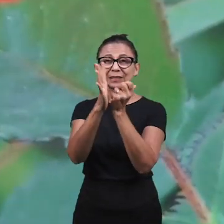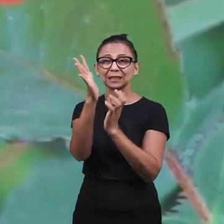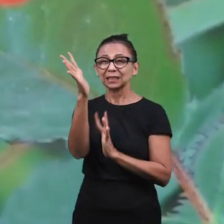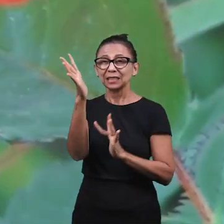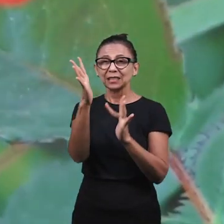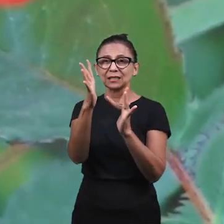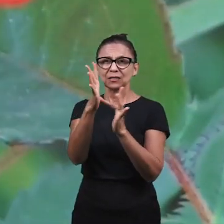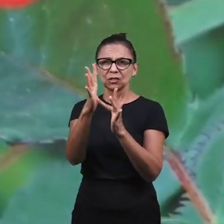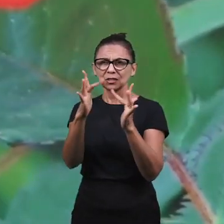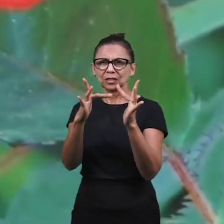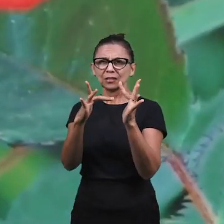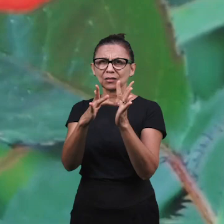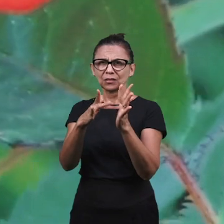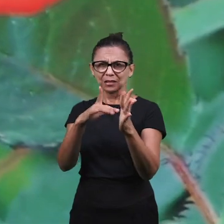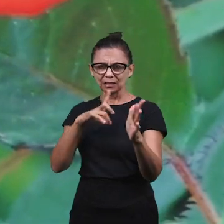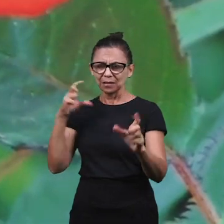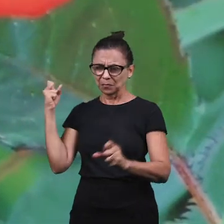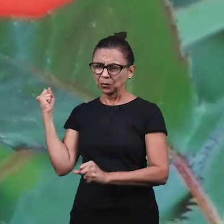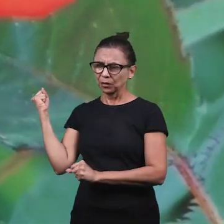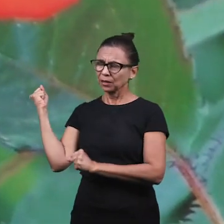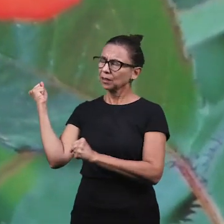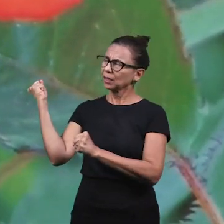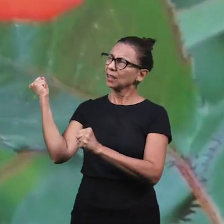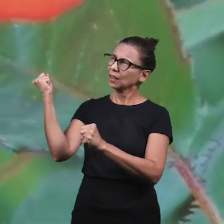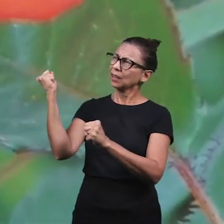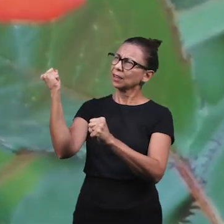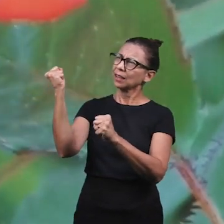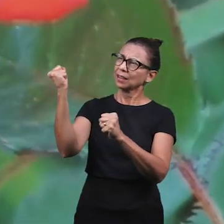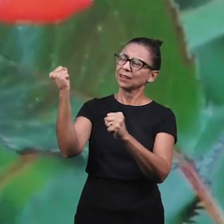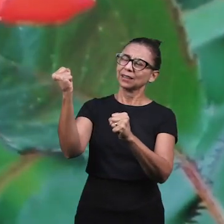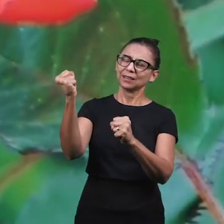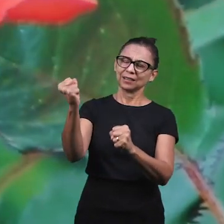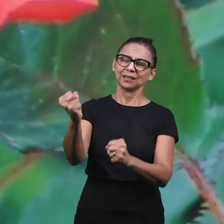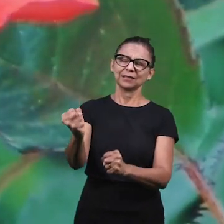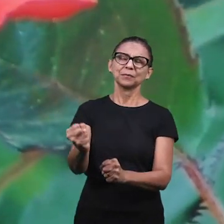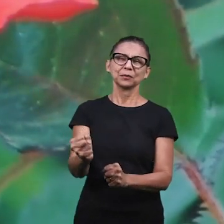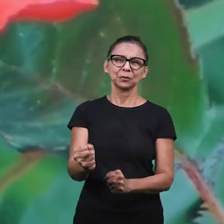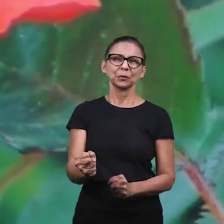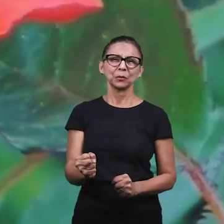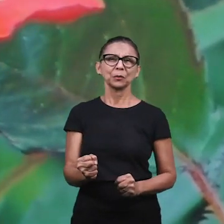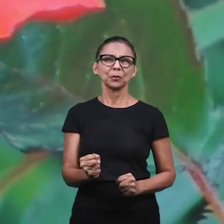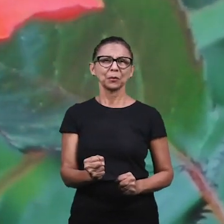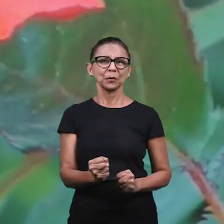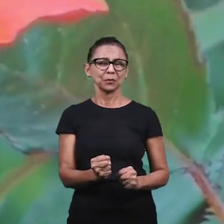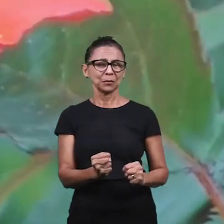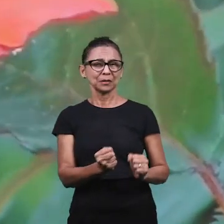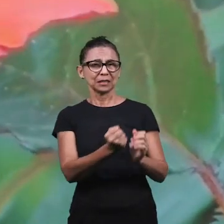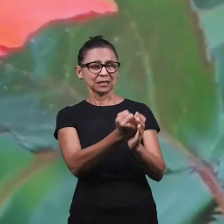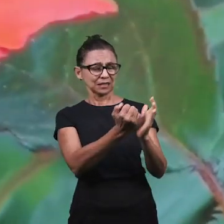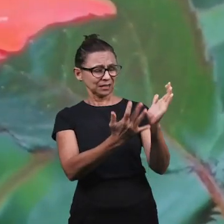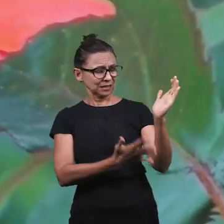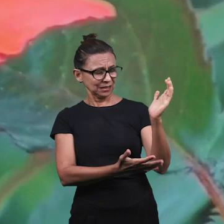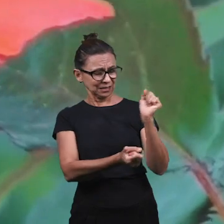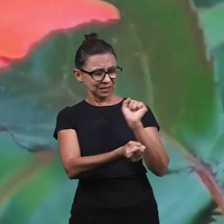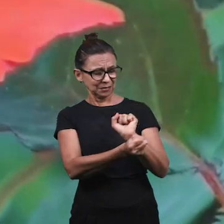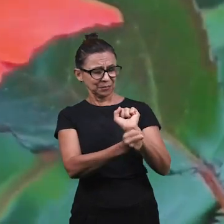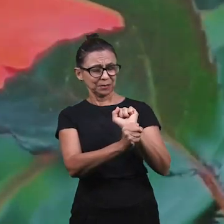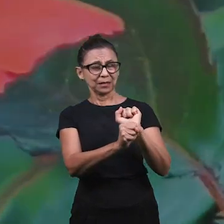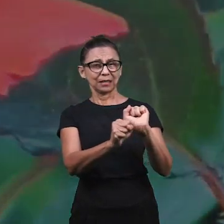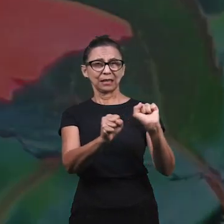Pelo poder que há em teu sangue